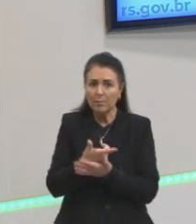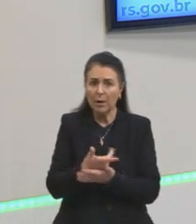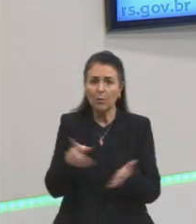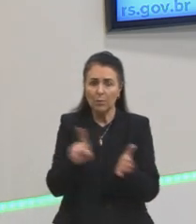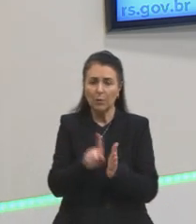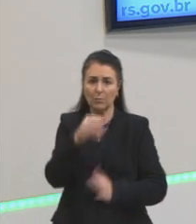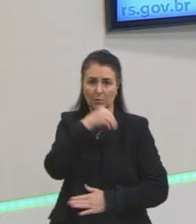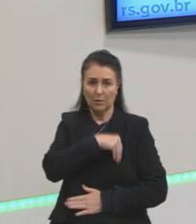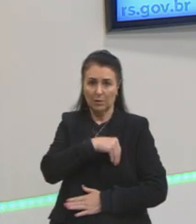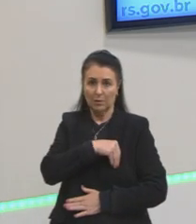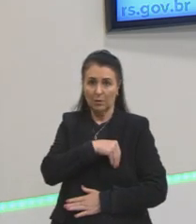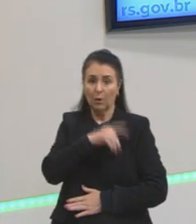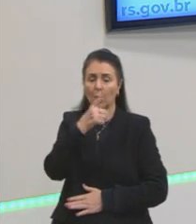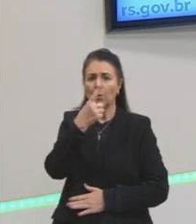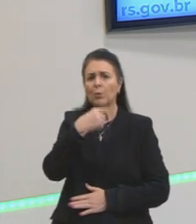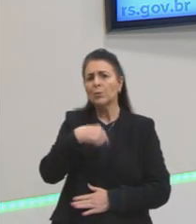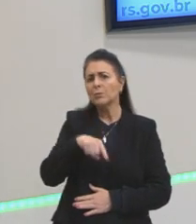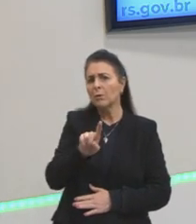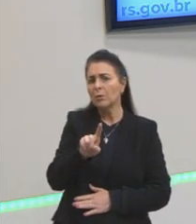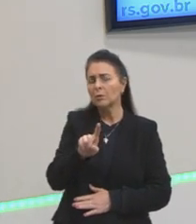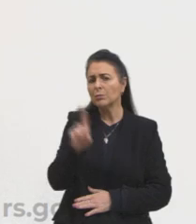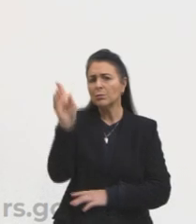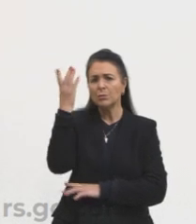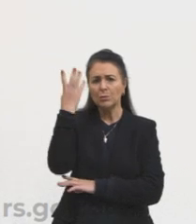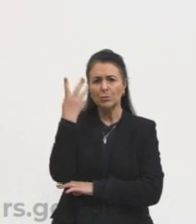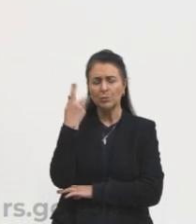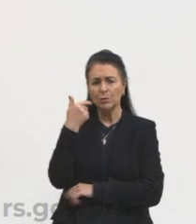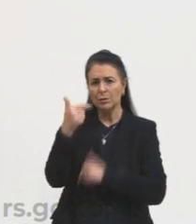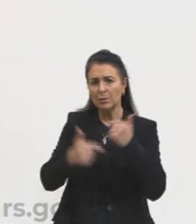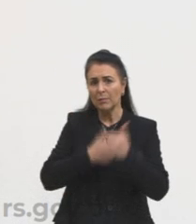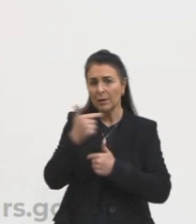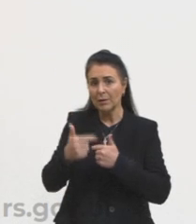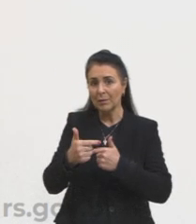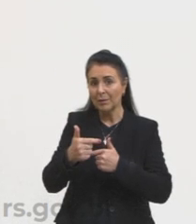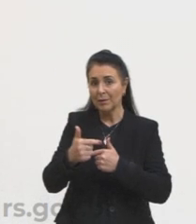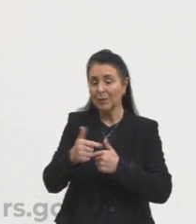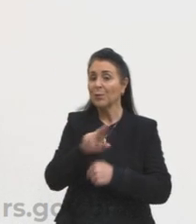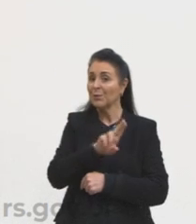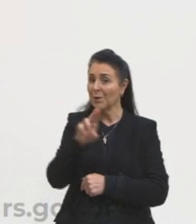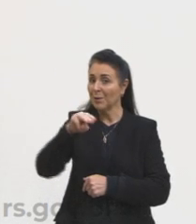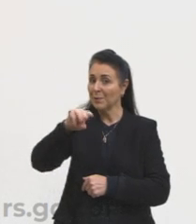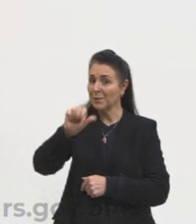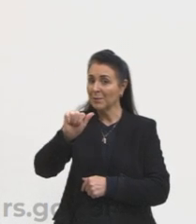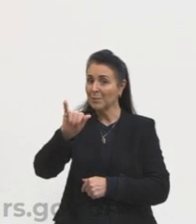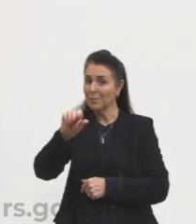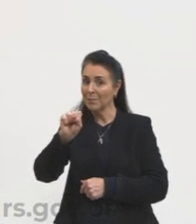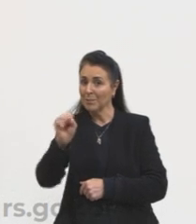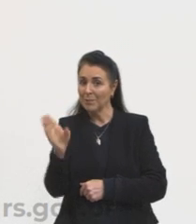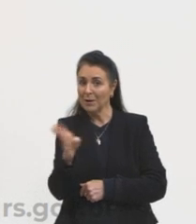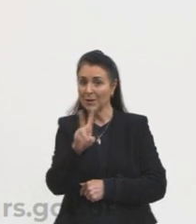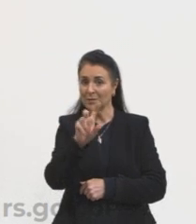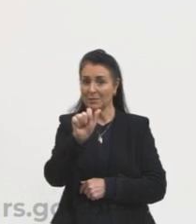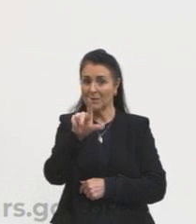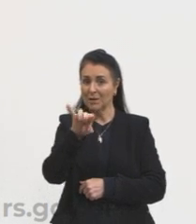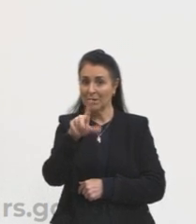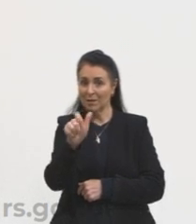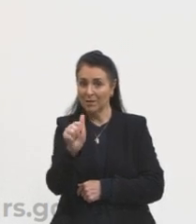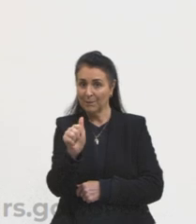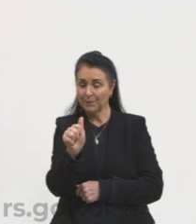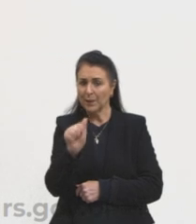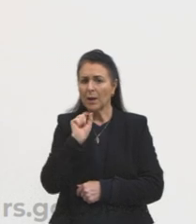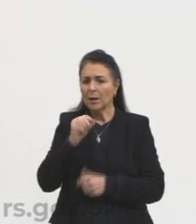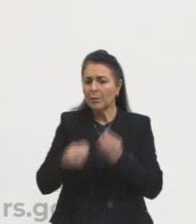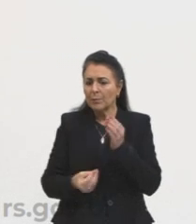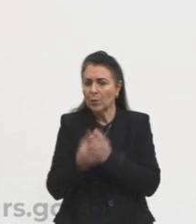mês Essa mais-valia é disso então que o capitalismo se sustenta o trabalhador produz muito mais do que ele ganha